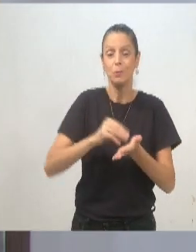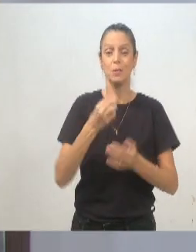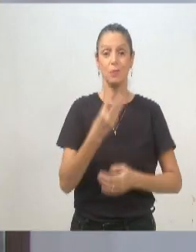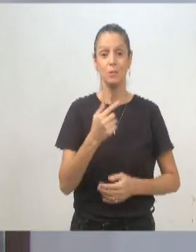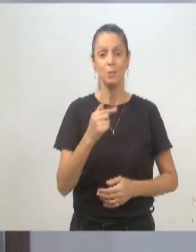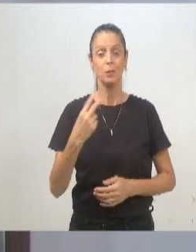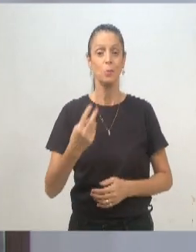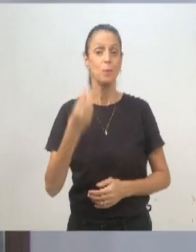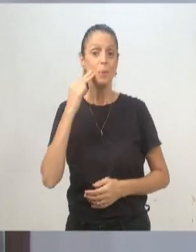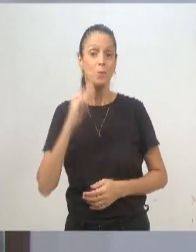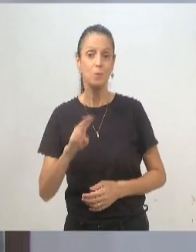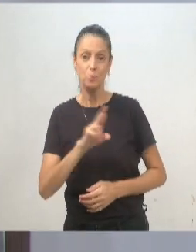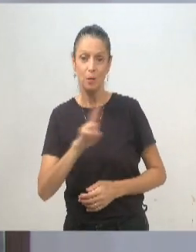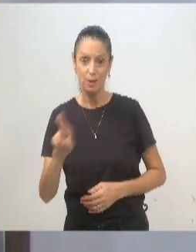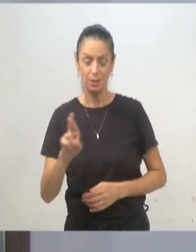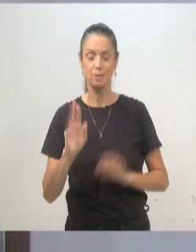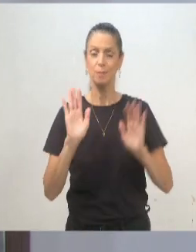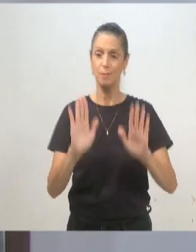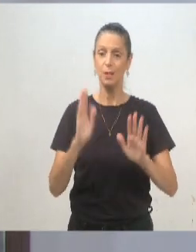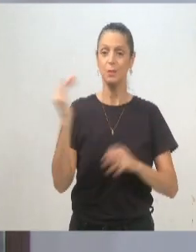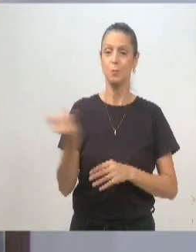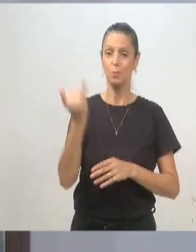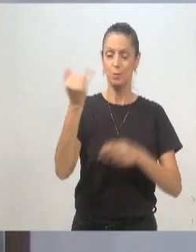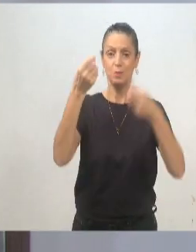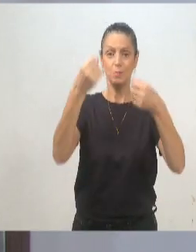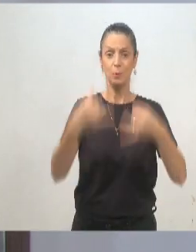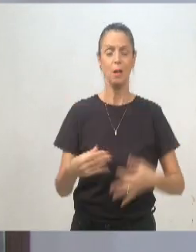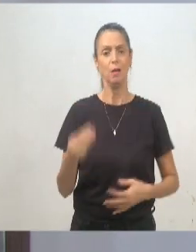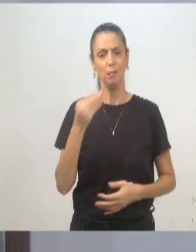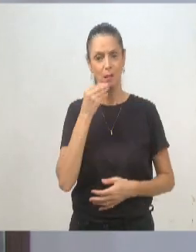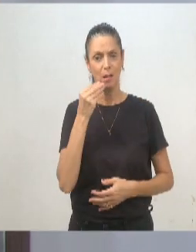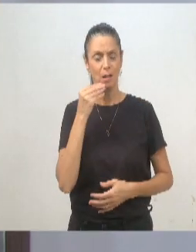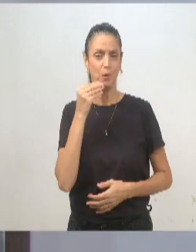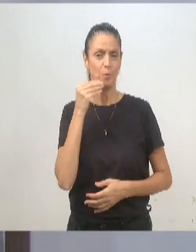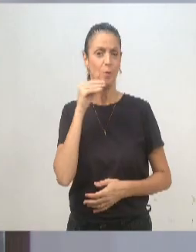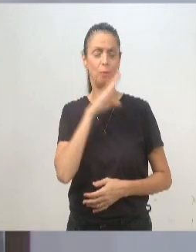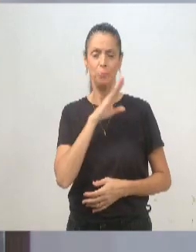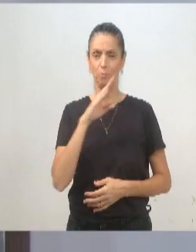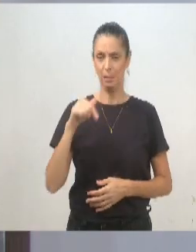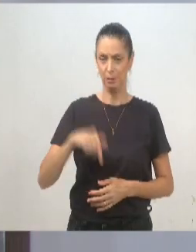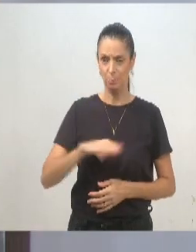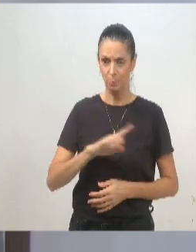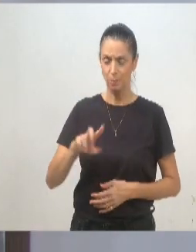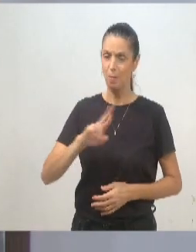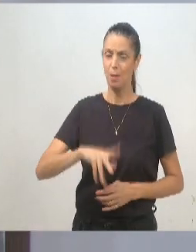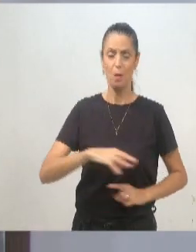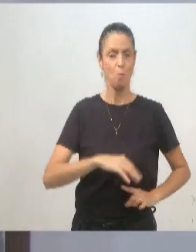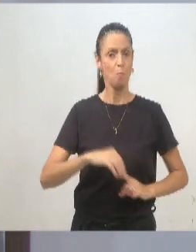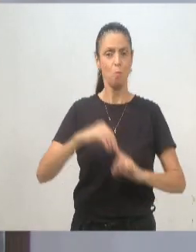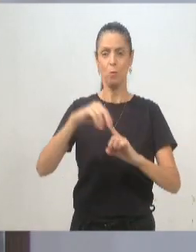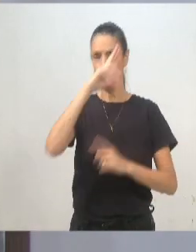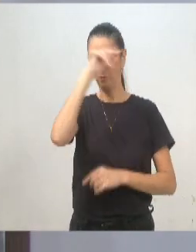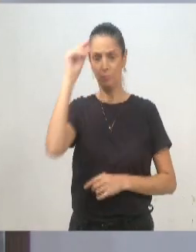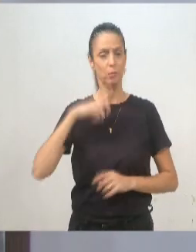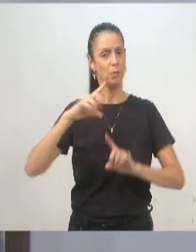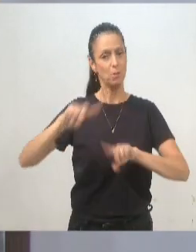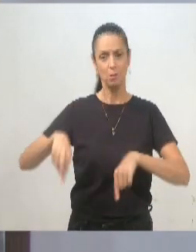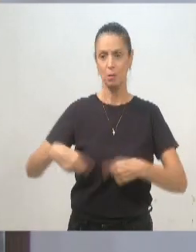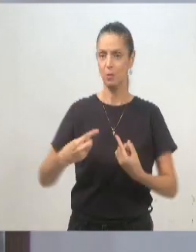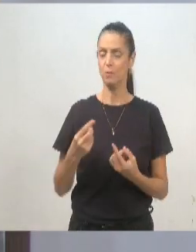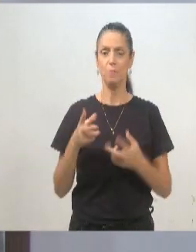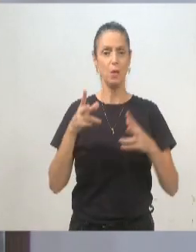de reais. Mas é importante dizer que Blumenau, obviamente, ela não é a única prefeitura com desafios dessa